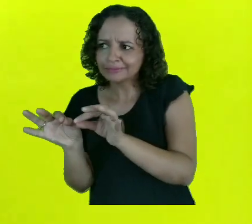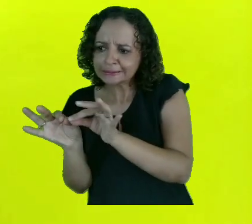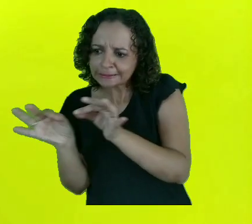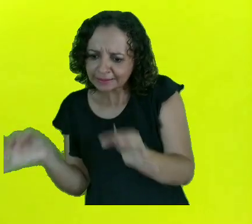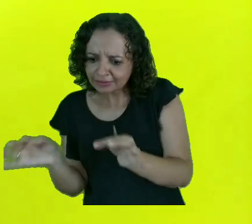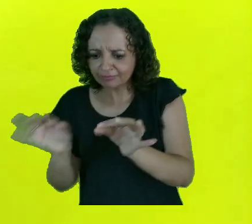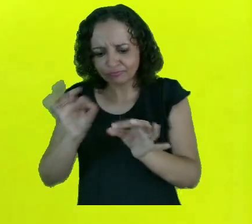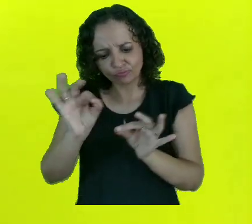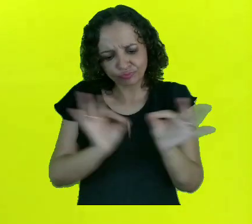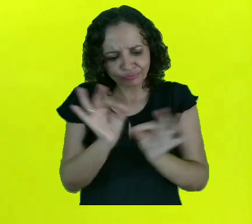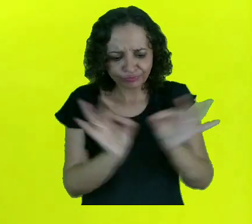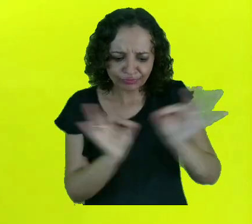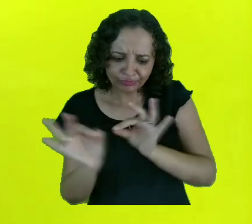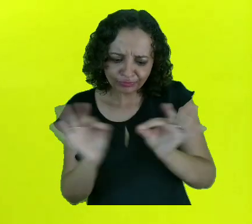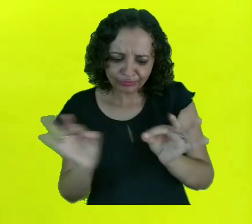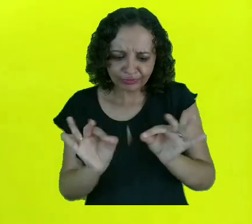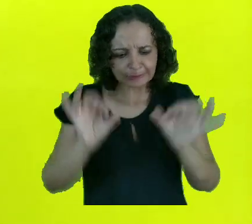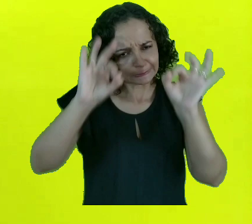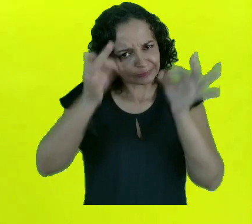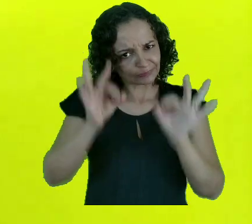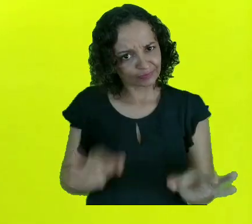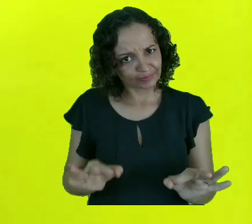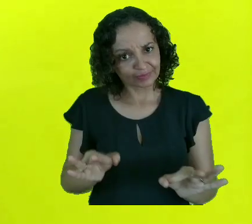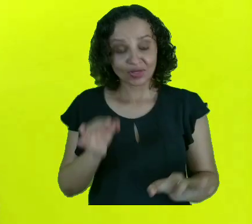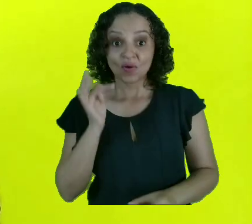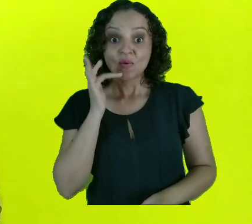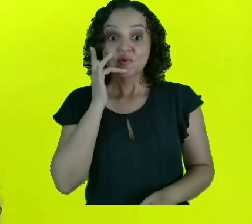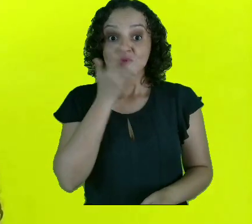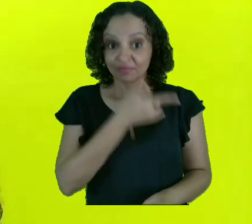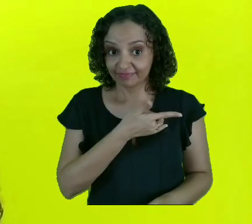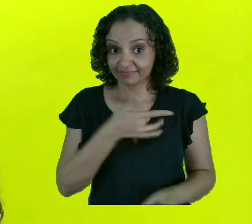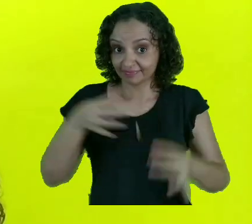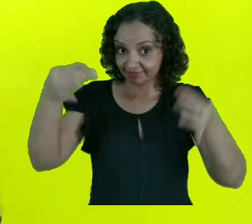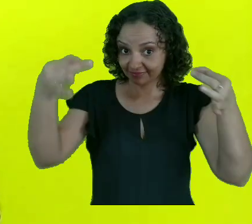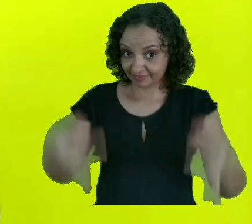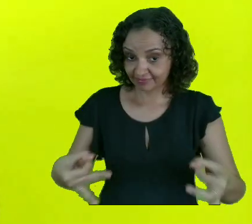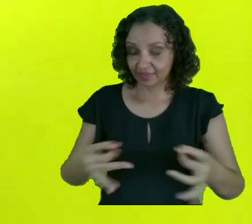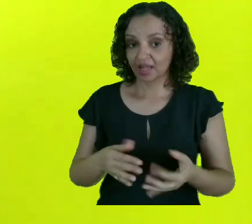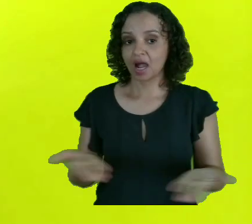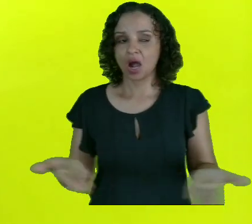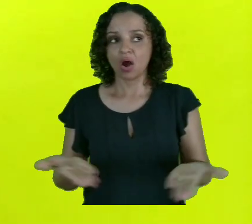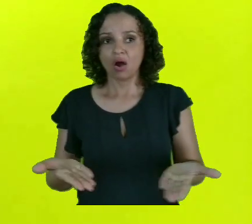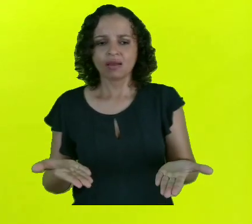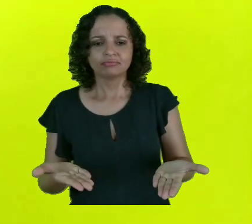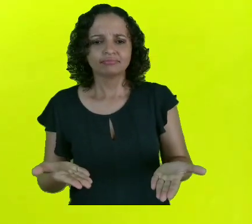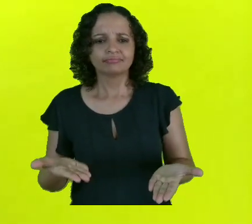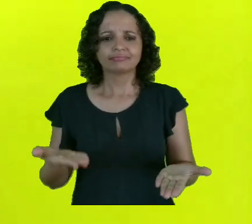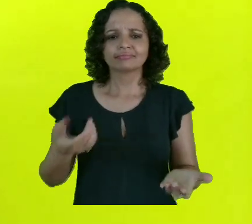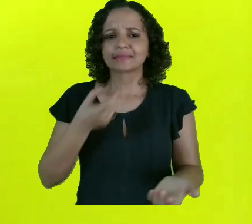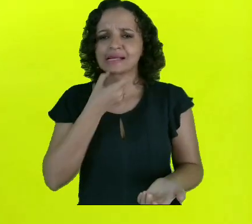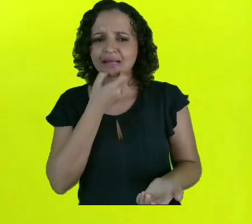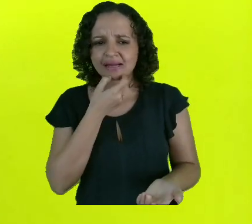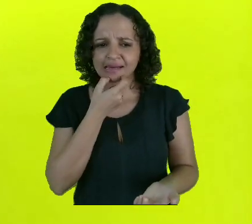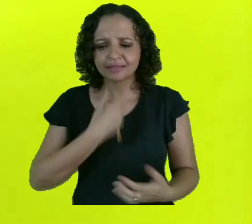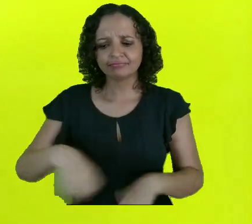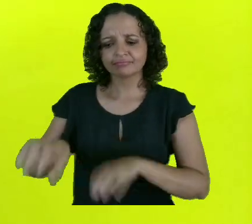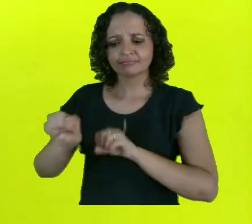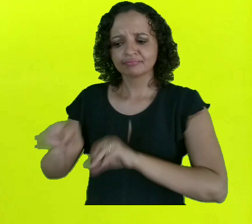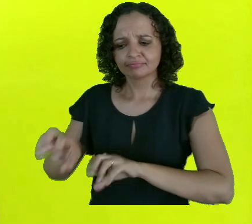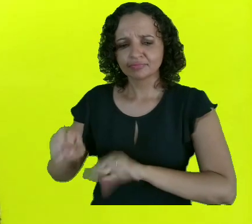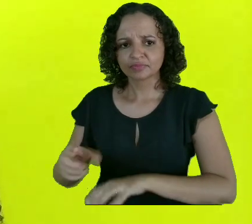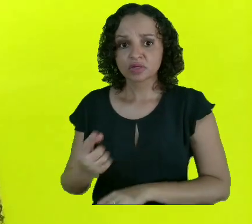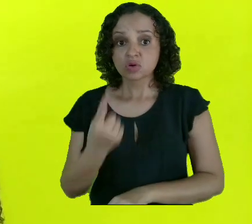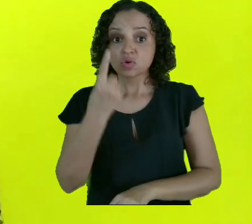omelete bem feito. É isso aí. Então, a preocupação vai ser o quê? Ensinar uma palavra por